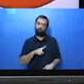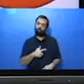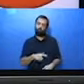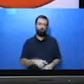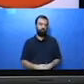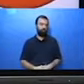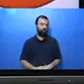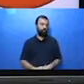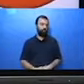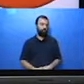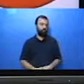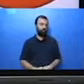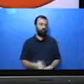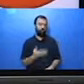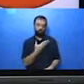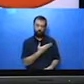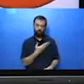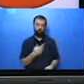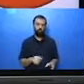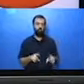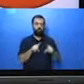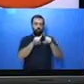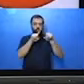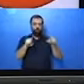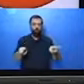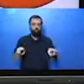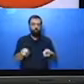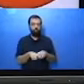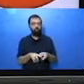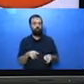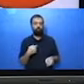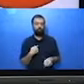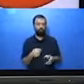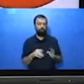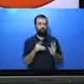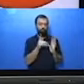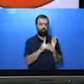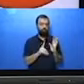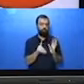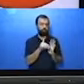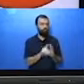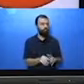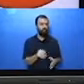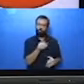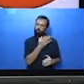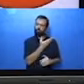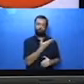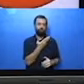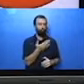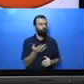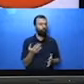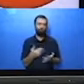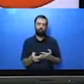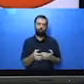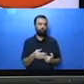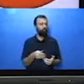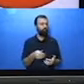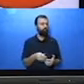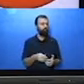Olha o exemplo. Um triângulo eu posso desenhar numa folha, um quadrado, um retângulo, um círculo,